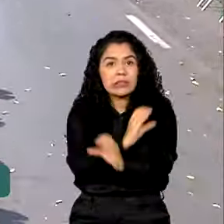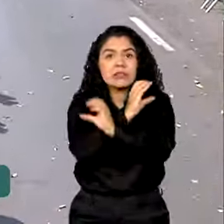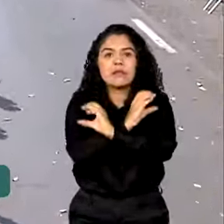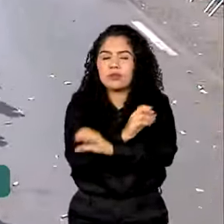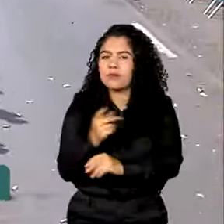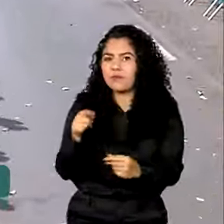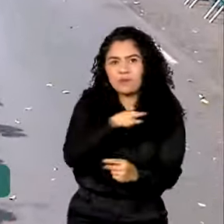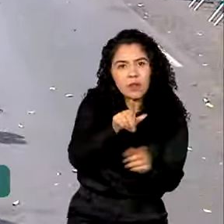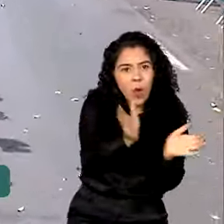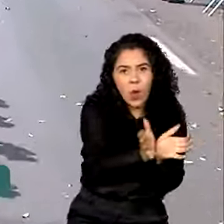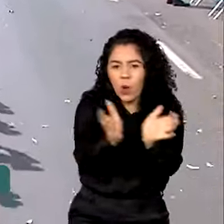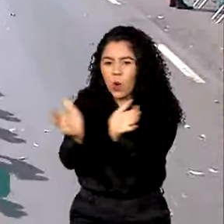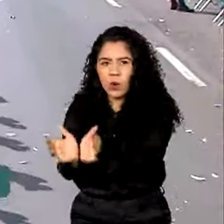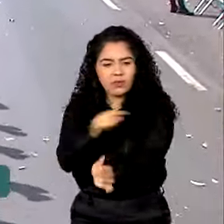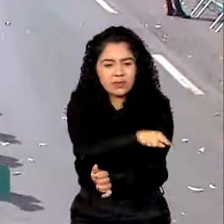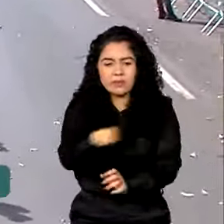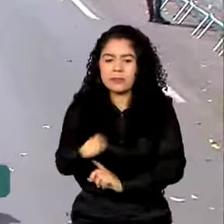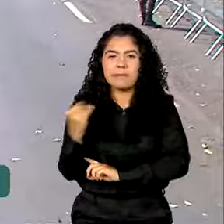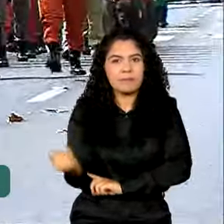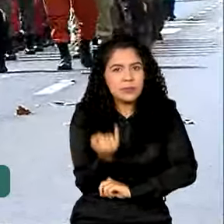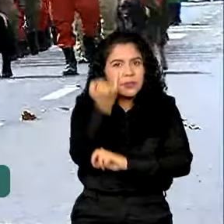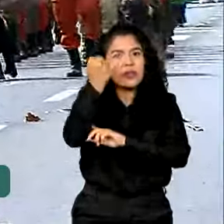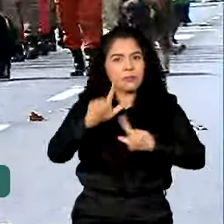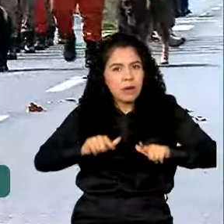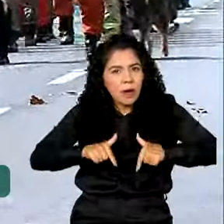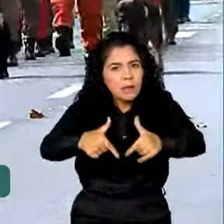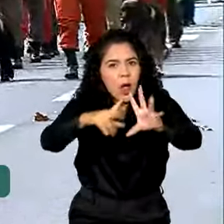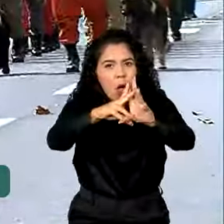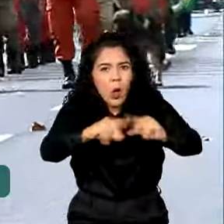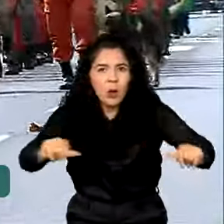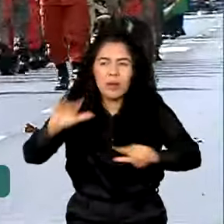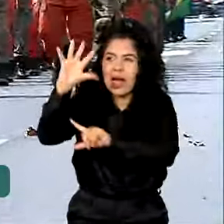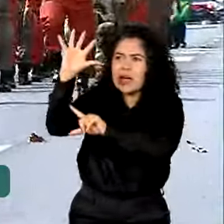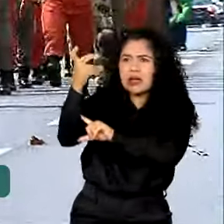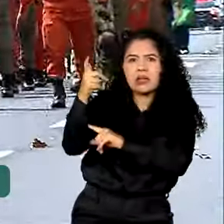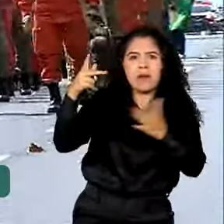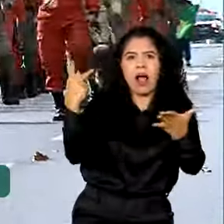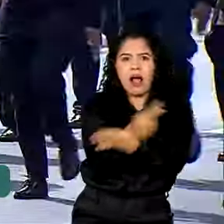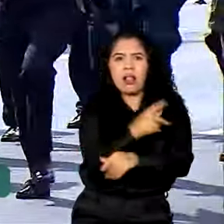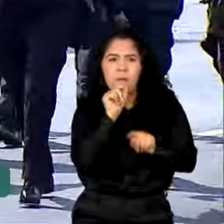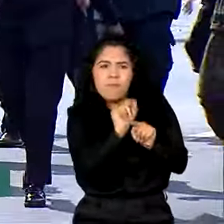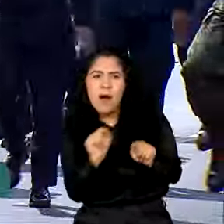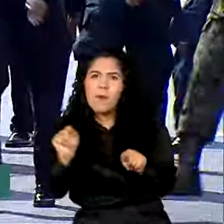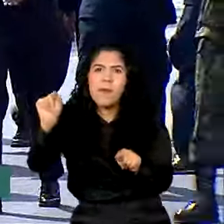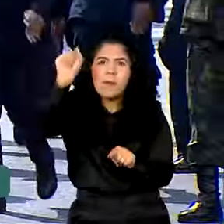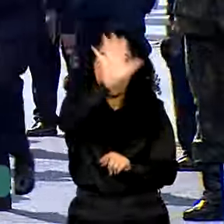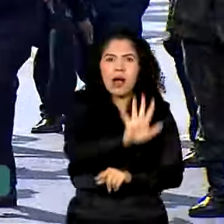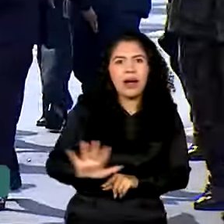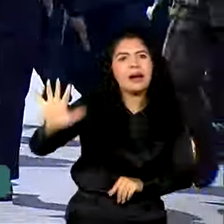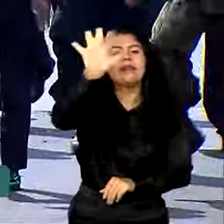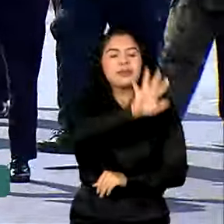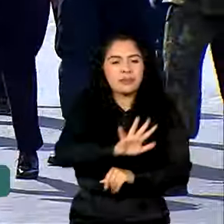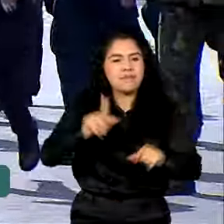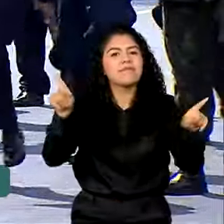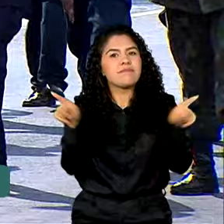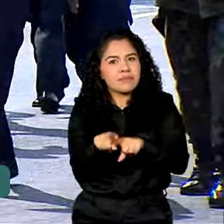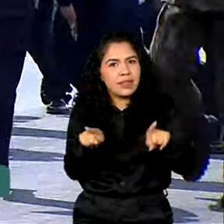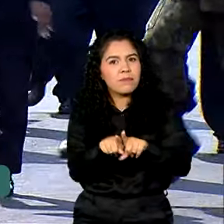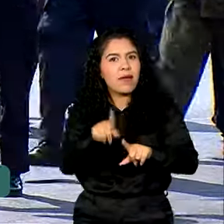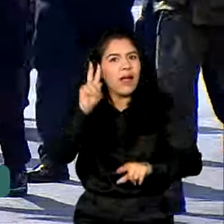importantes no combate aos efeitos dos desastres climáticos em diversas partes do país, também foram lembrados